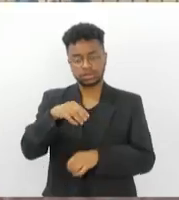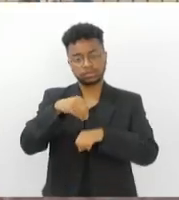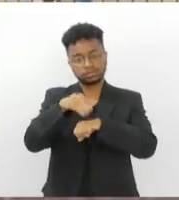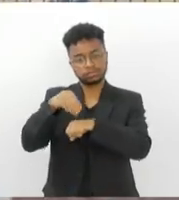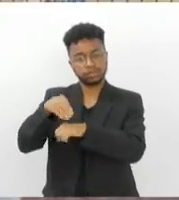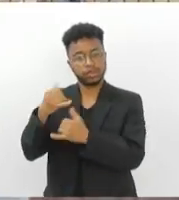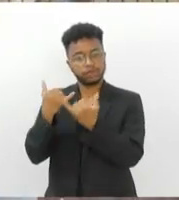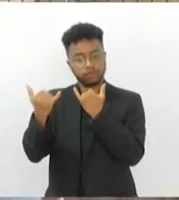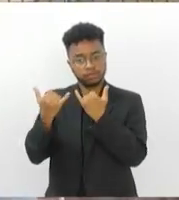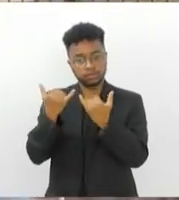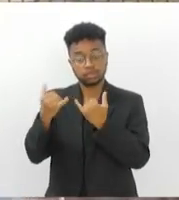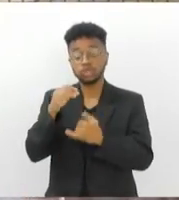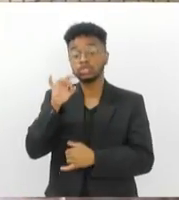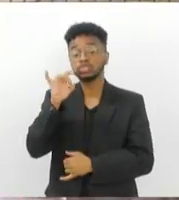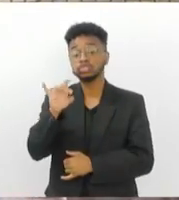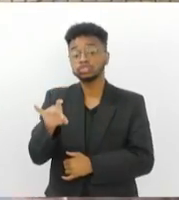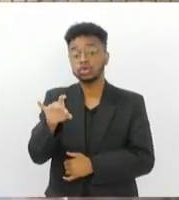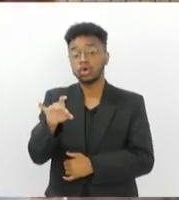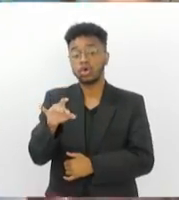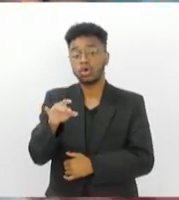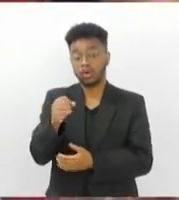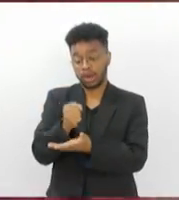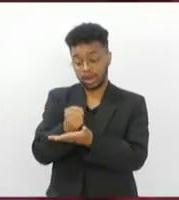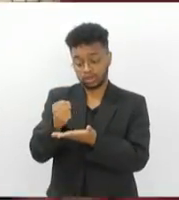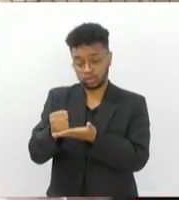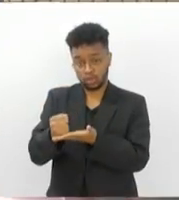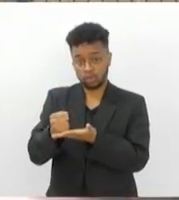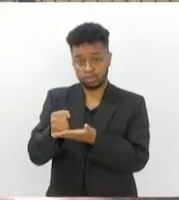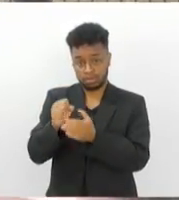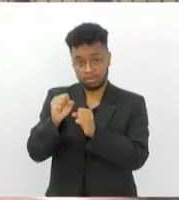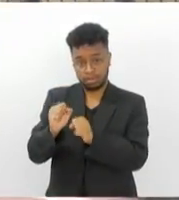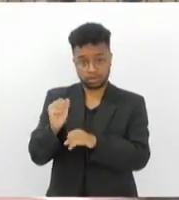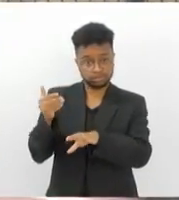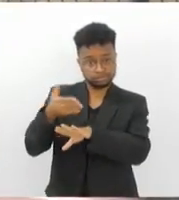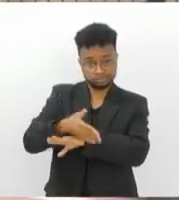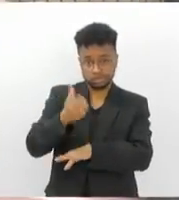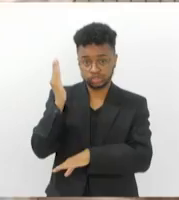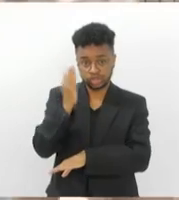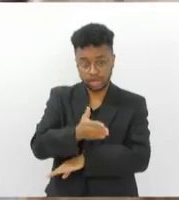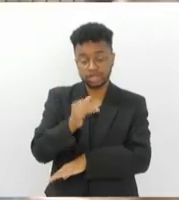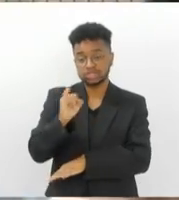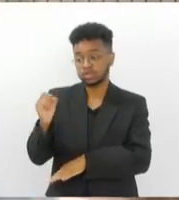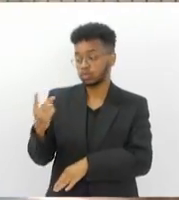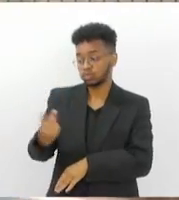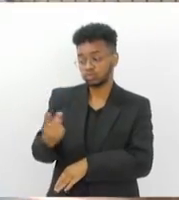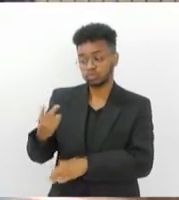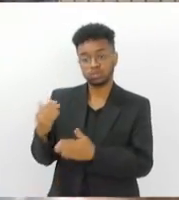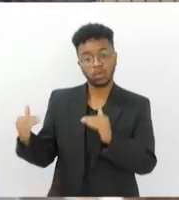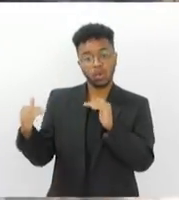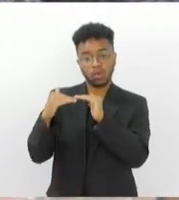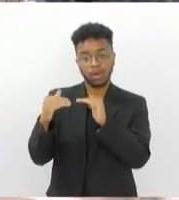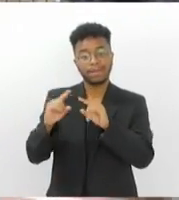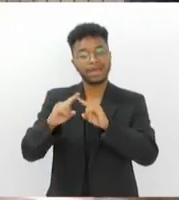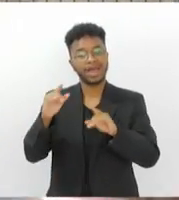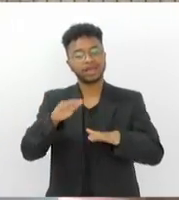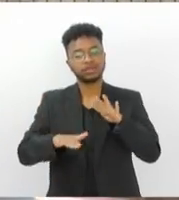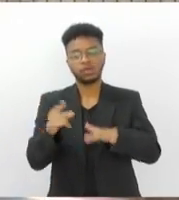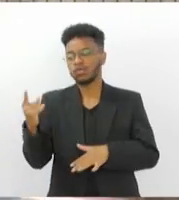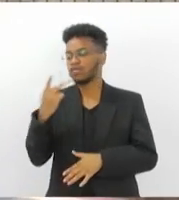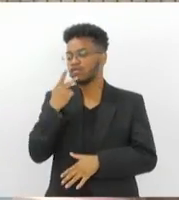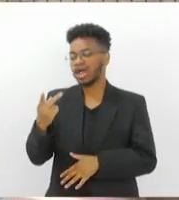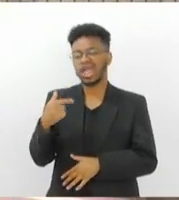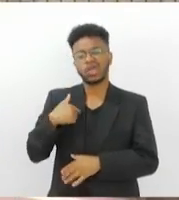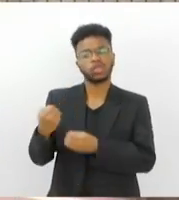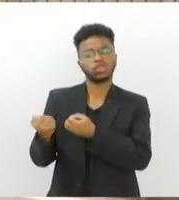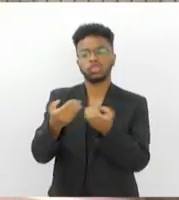informação só é possível o cartório quando há o Consenso entre o casal então em muitos casos um dos cônjuges diz eu não vou